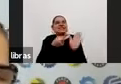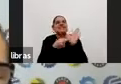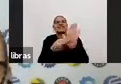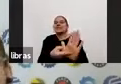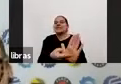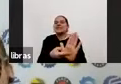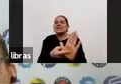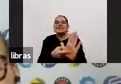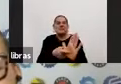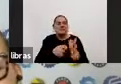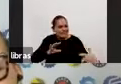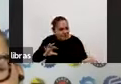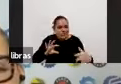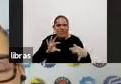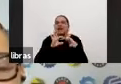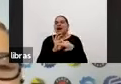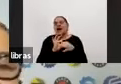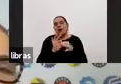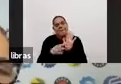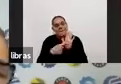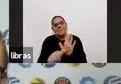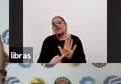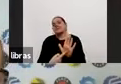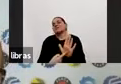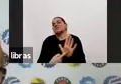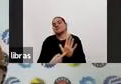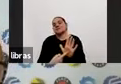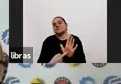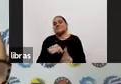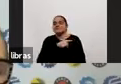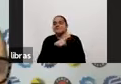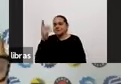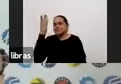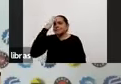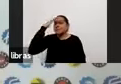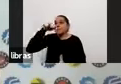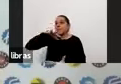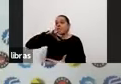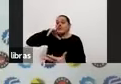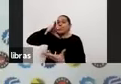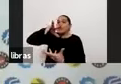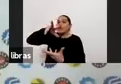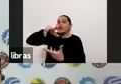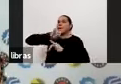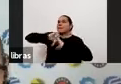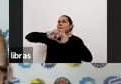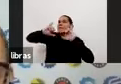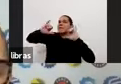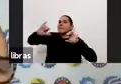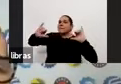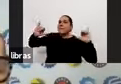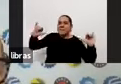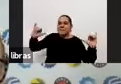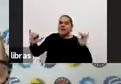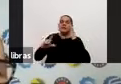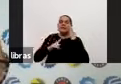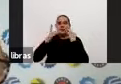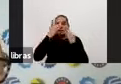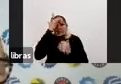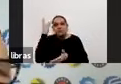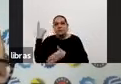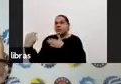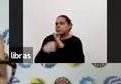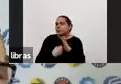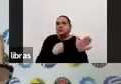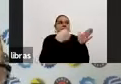confraternização, sabe? É maravilhoso. Vocês sabem que já está no mundo inteiro essa notícia também, tem pessoas conversando comigo, perguntando, falando,